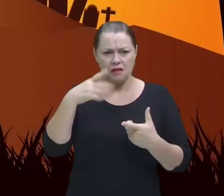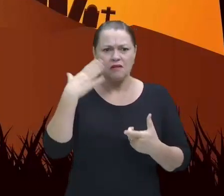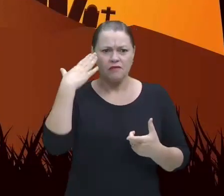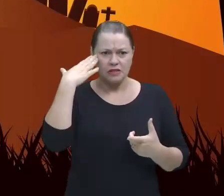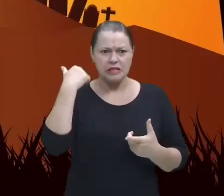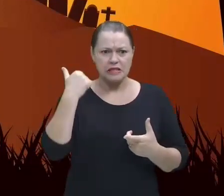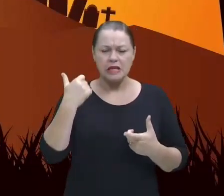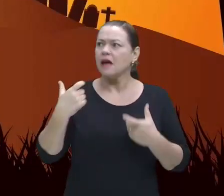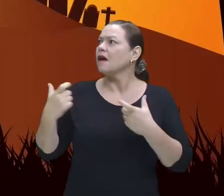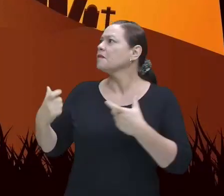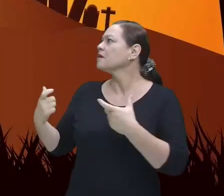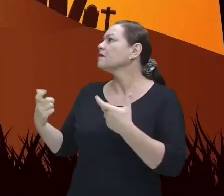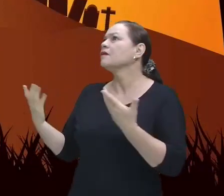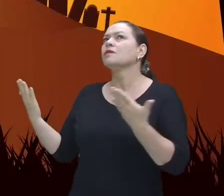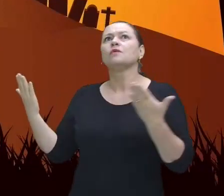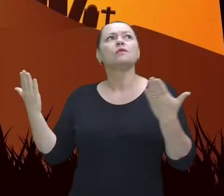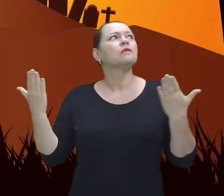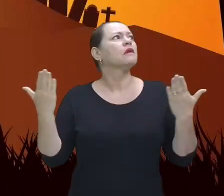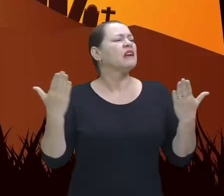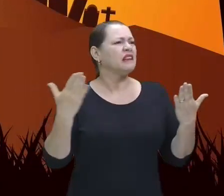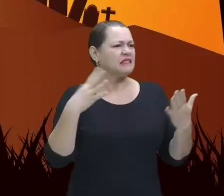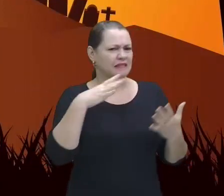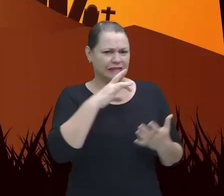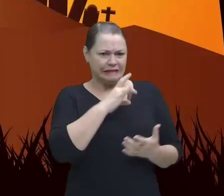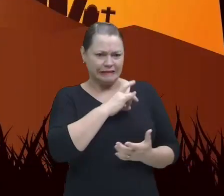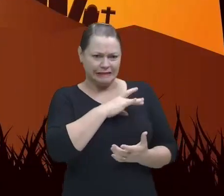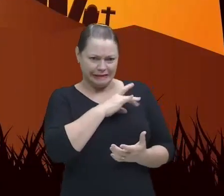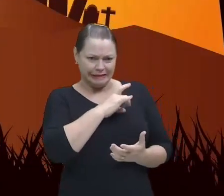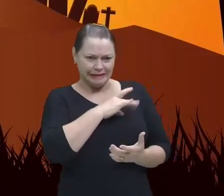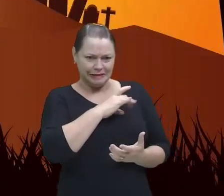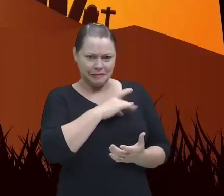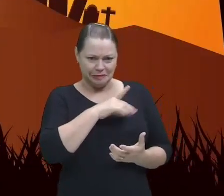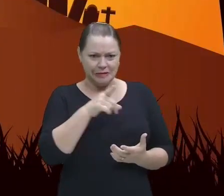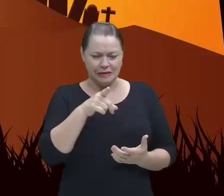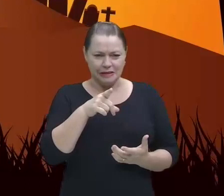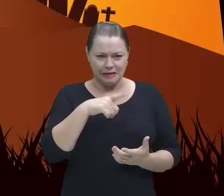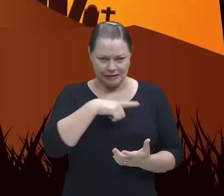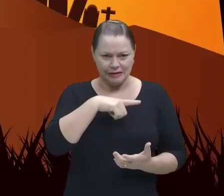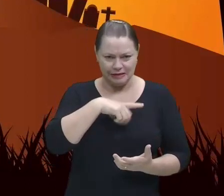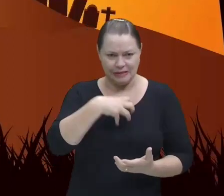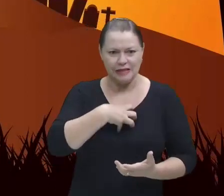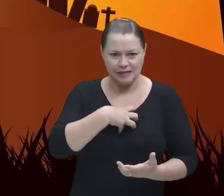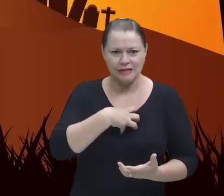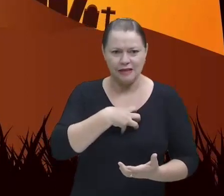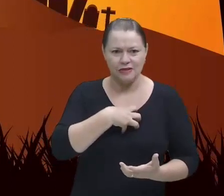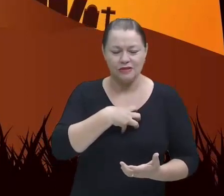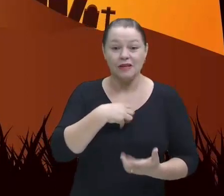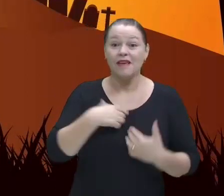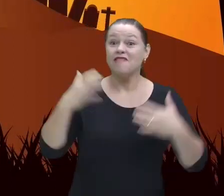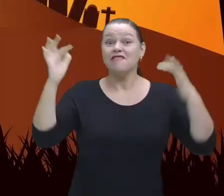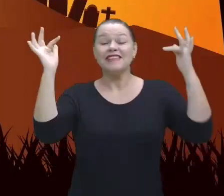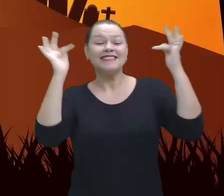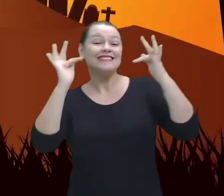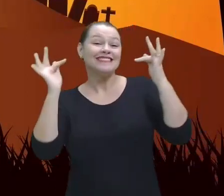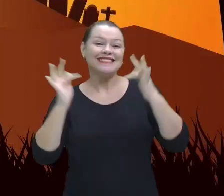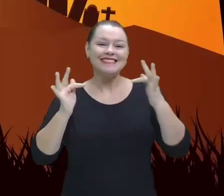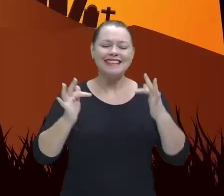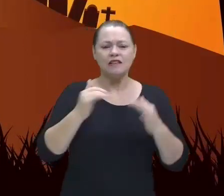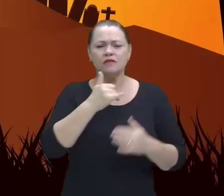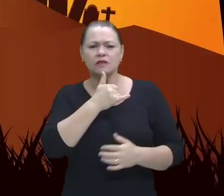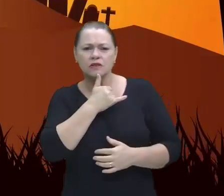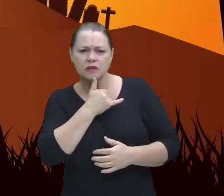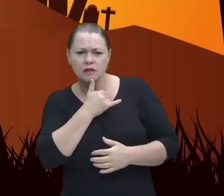imaginar? É um lugar sombrio? Esse lugar te dá medo? Te dá felicidade?